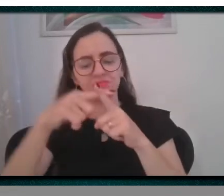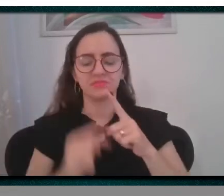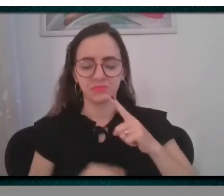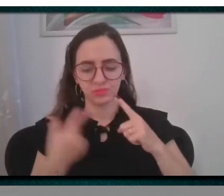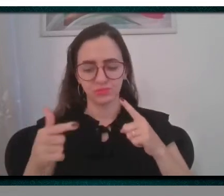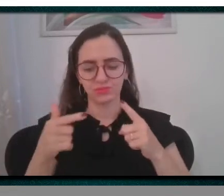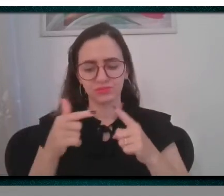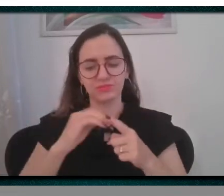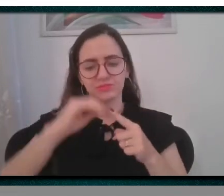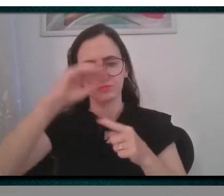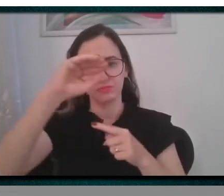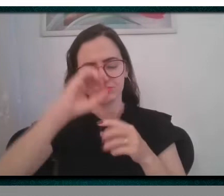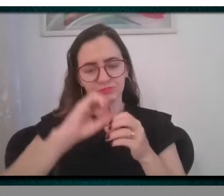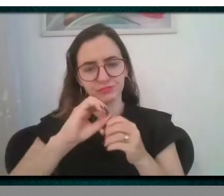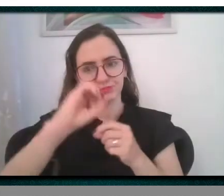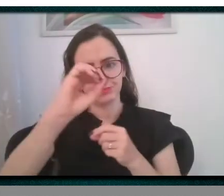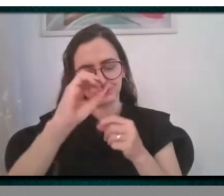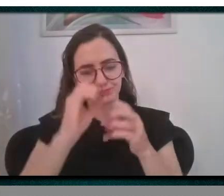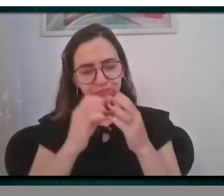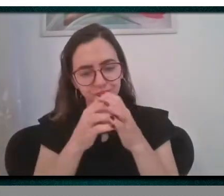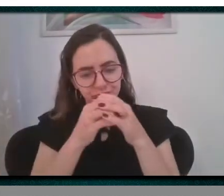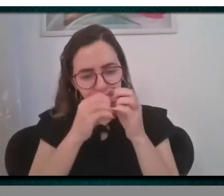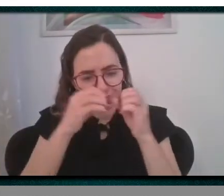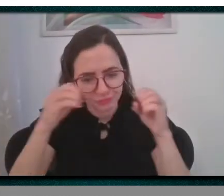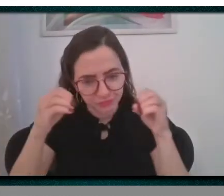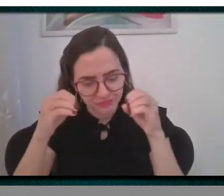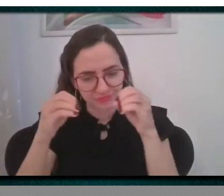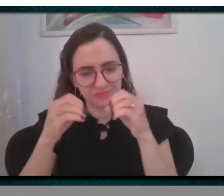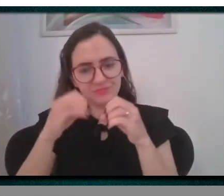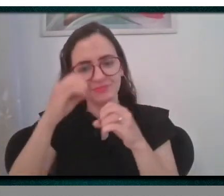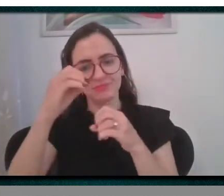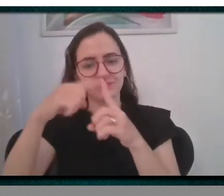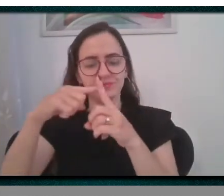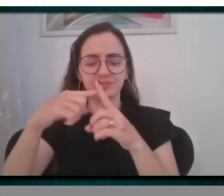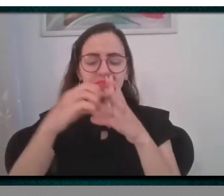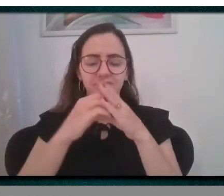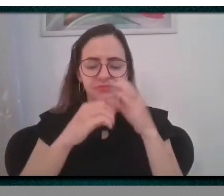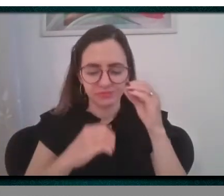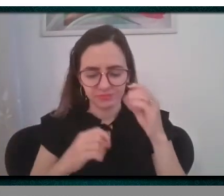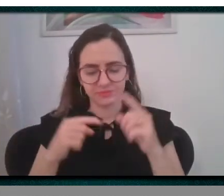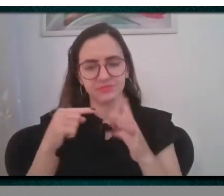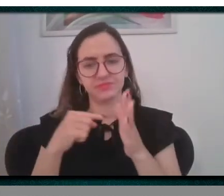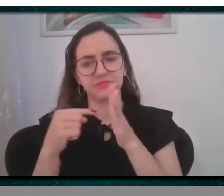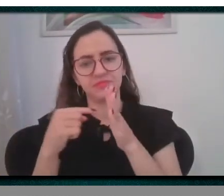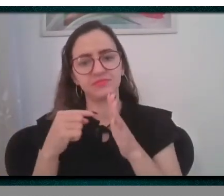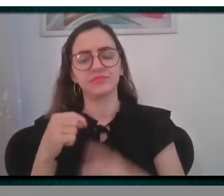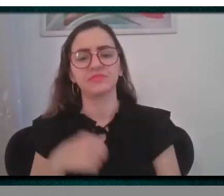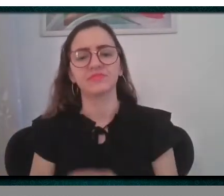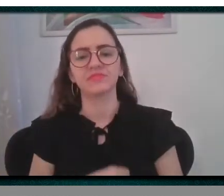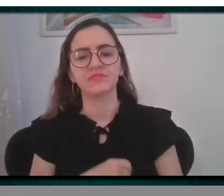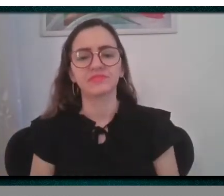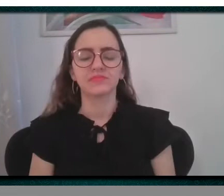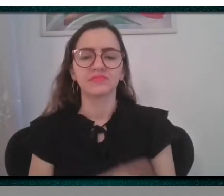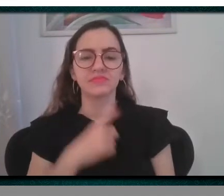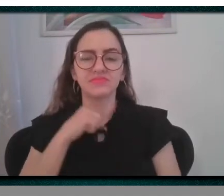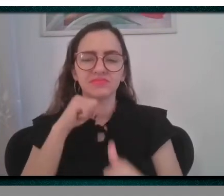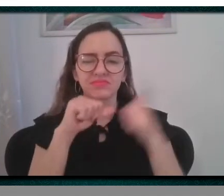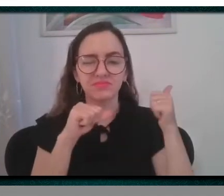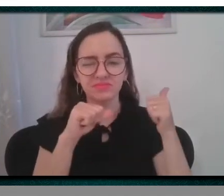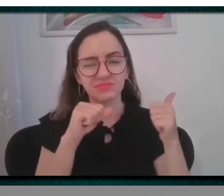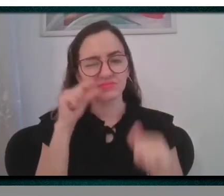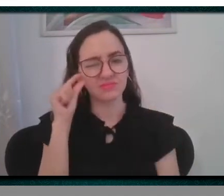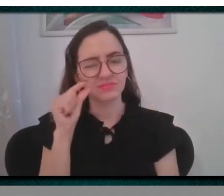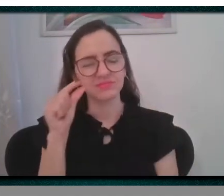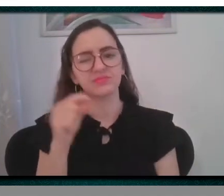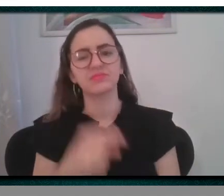uma ionização muito pequenininha, ela é muito pequenininha, mas ela sofre. E ela é pequenininha porque, tecnicamente, quando uma molécula